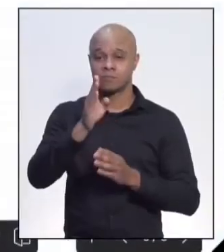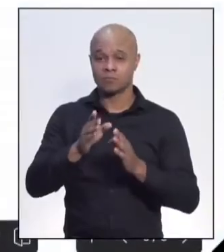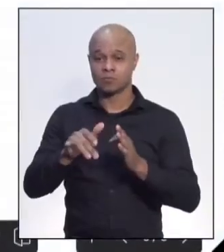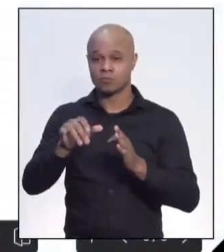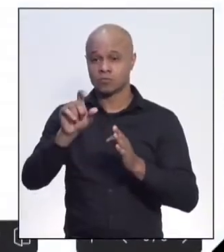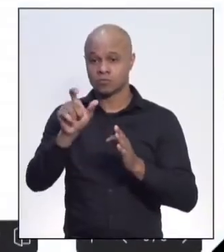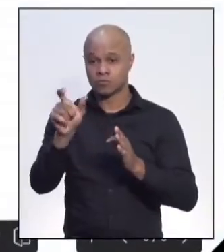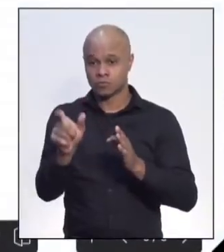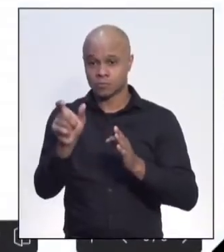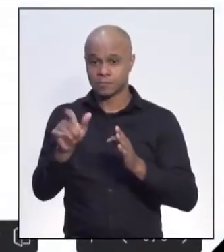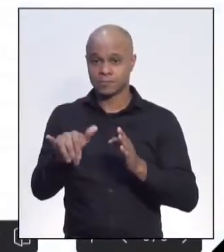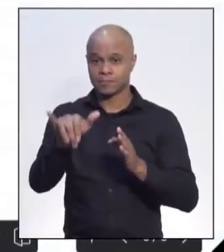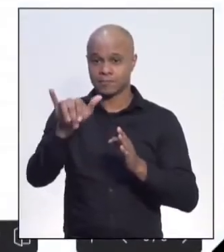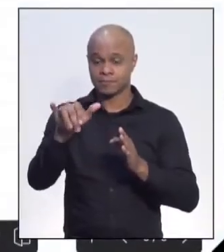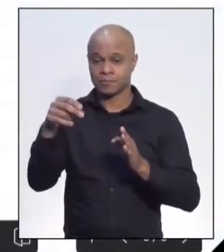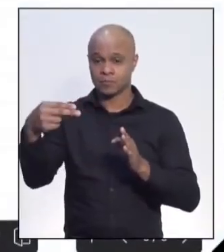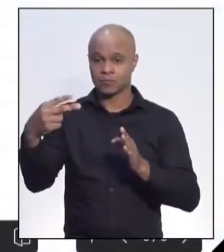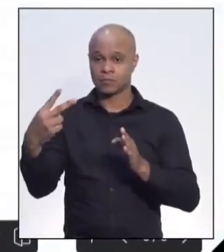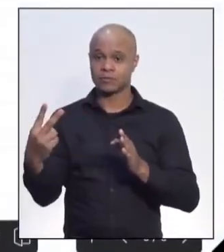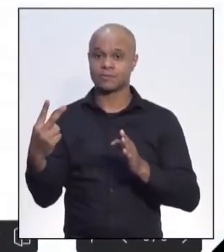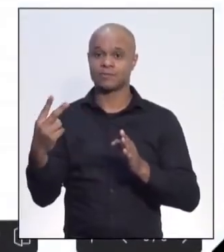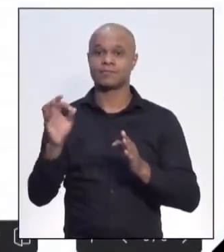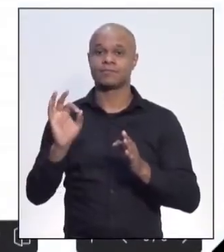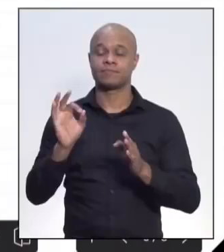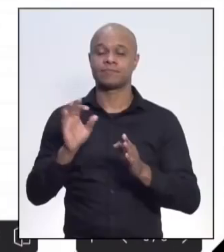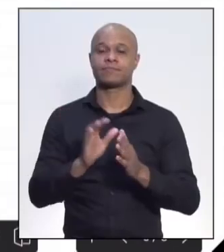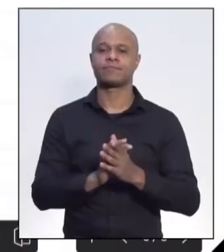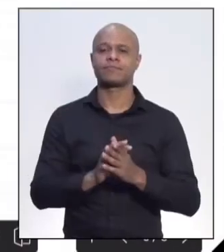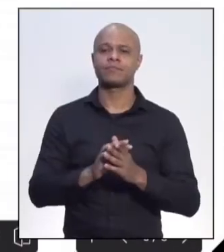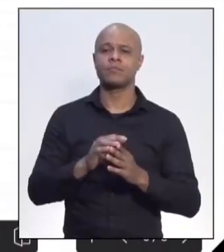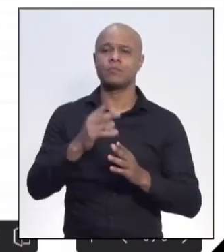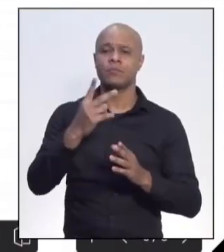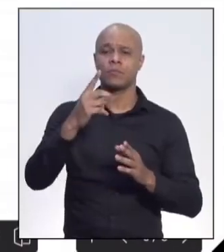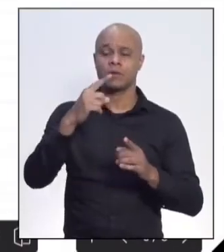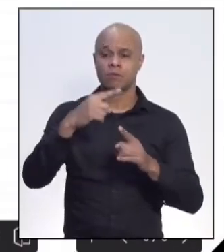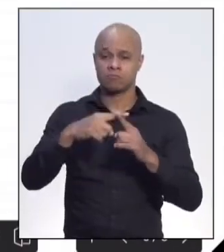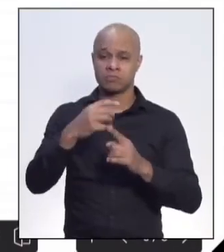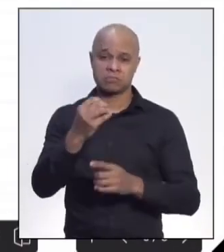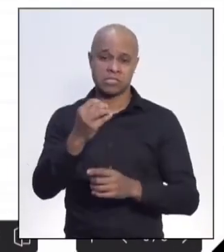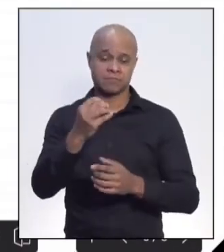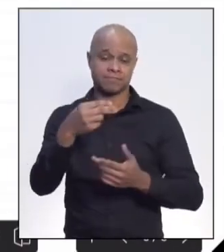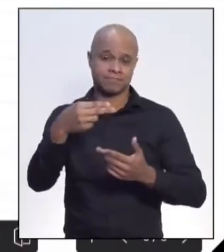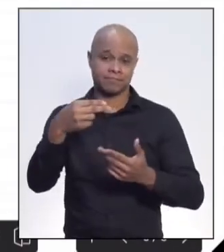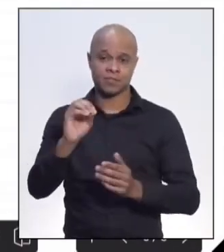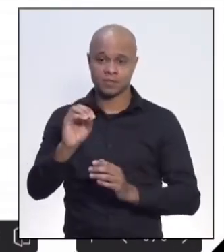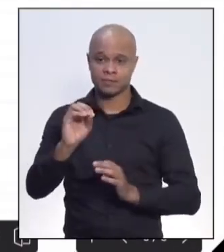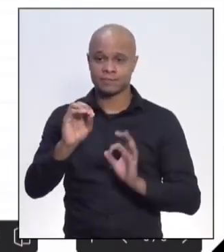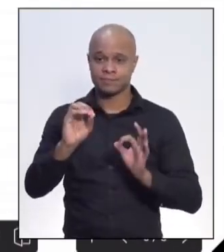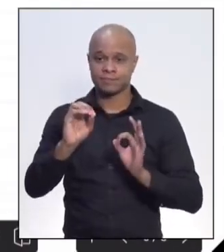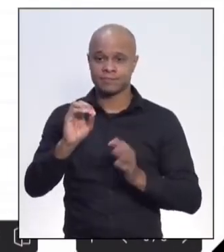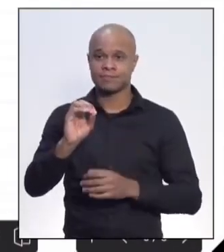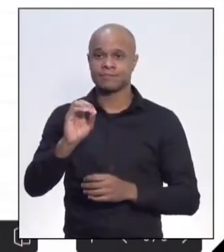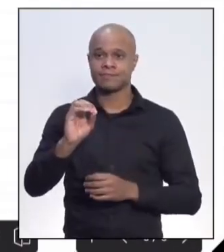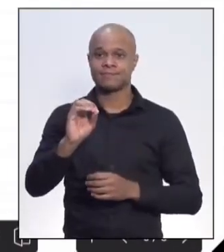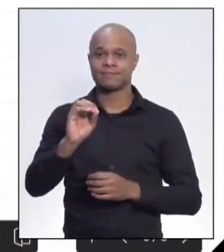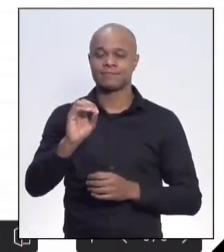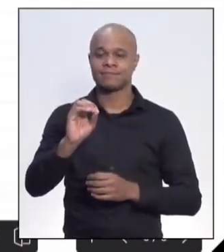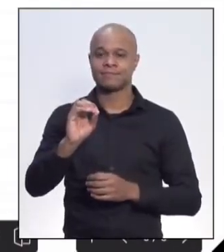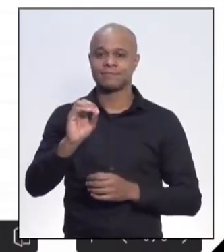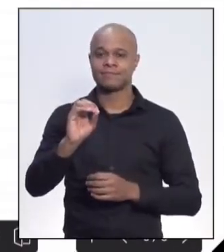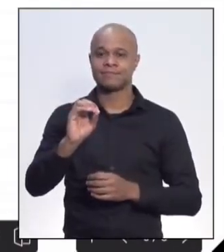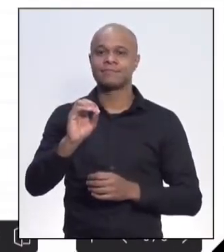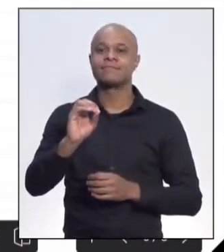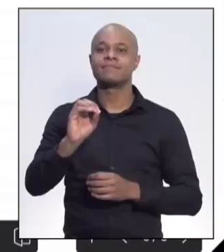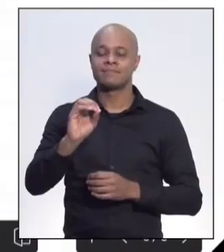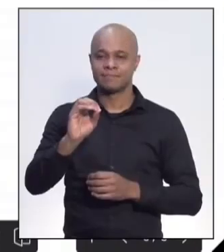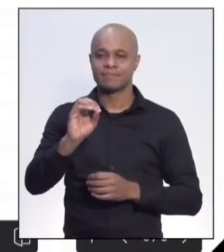x. Falei que o x é 0. 2 vezes 0, 0. Primeiro par